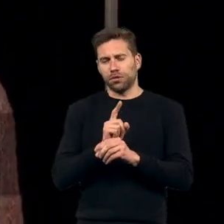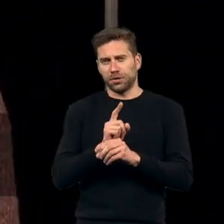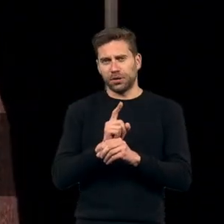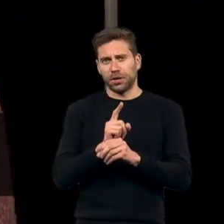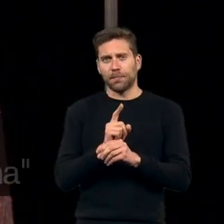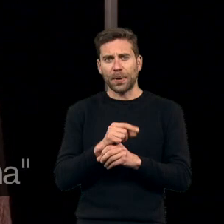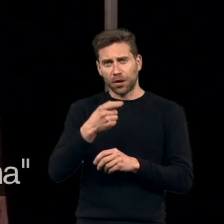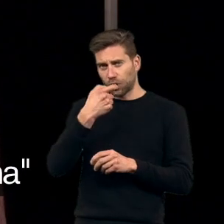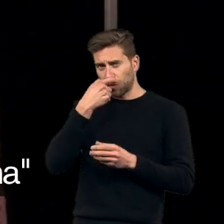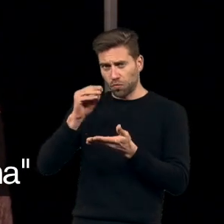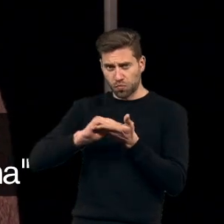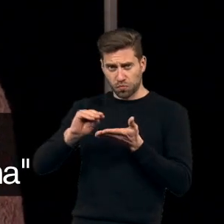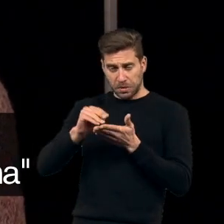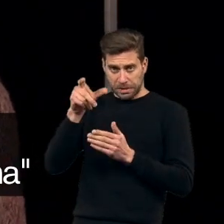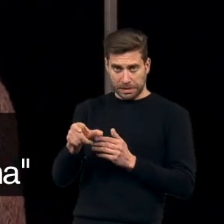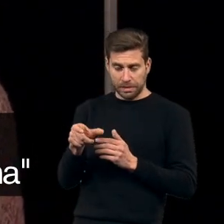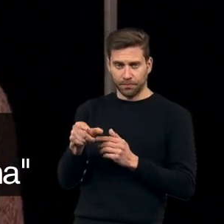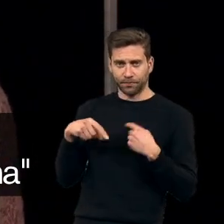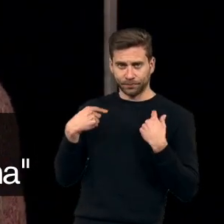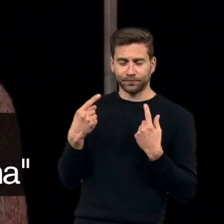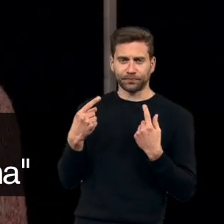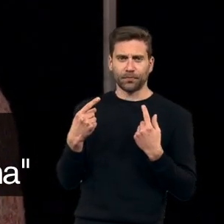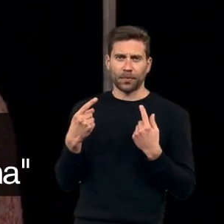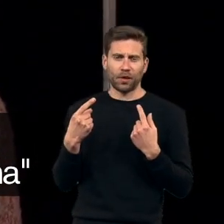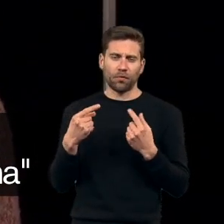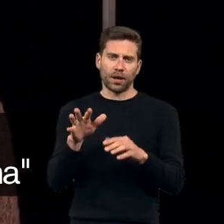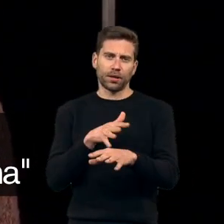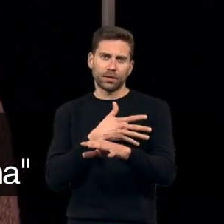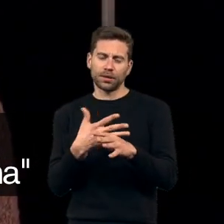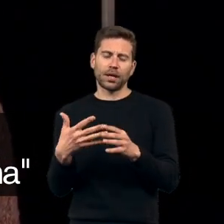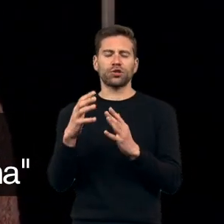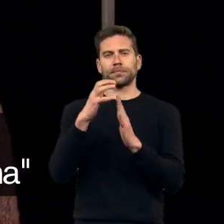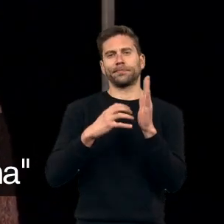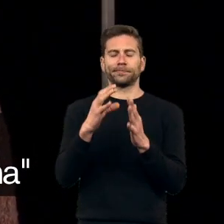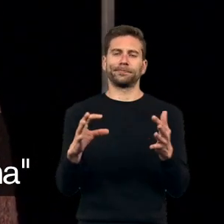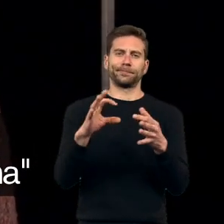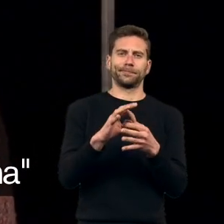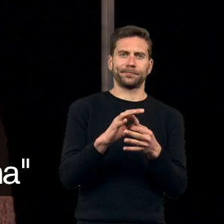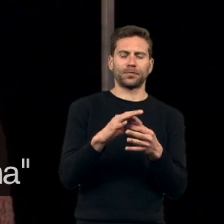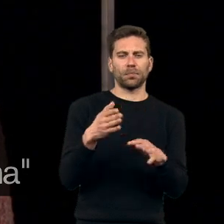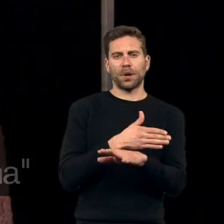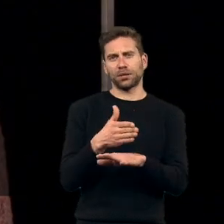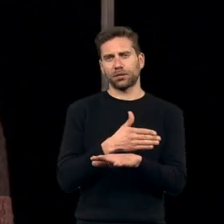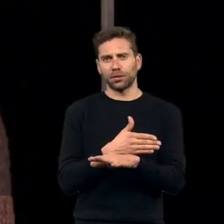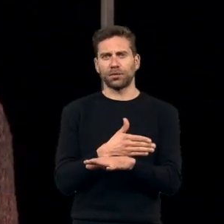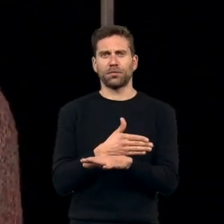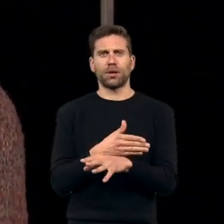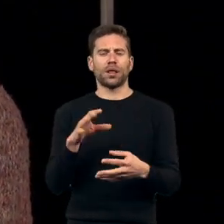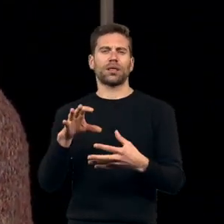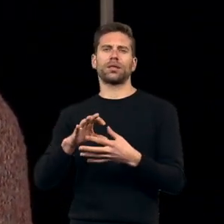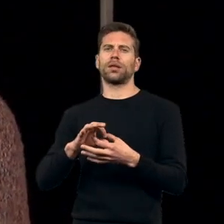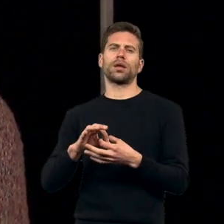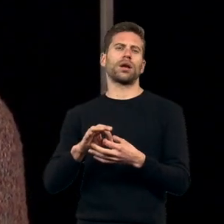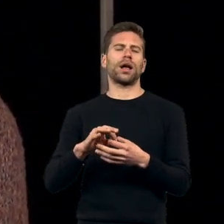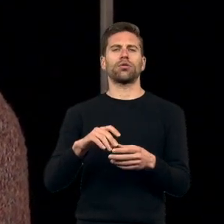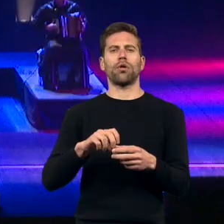próprio Pessoa a ter ligado a um momento, digamos, de uma certa dimensão triunfal